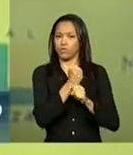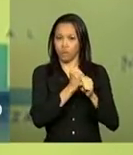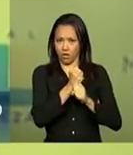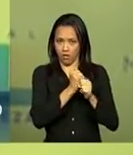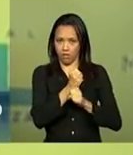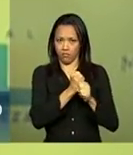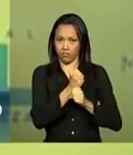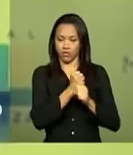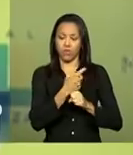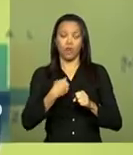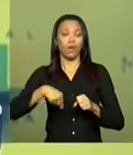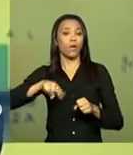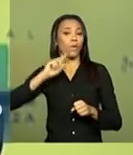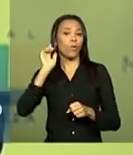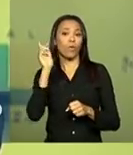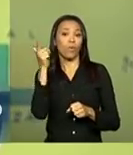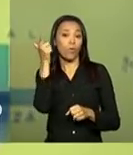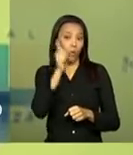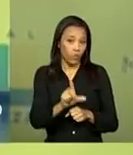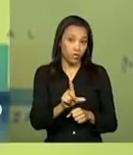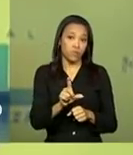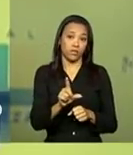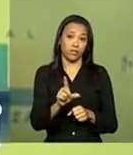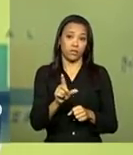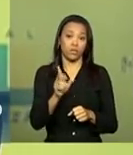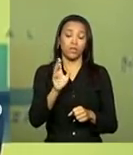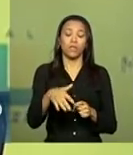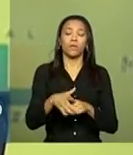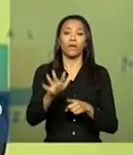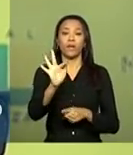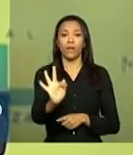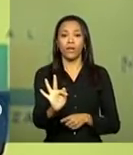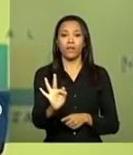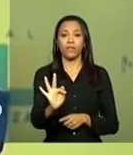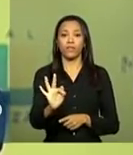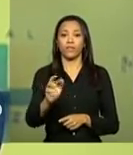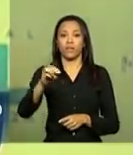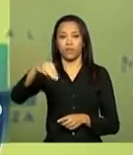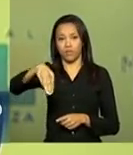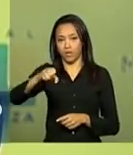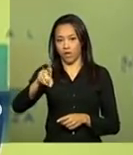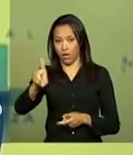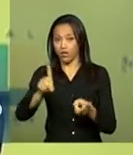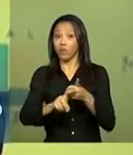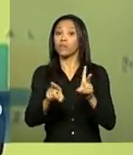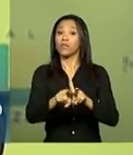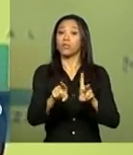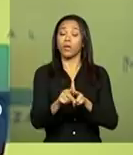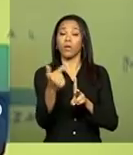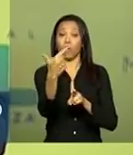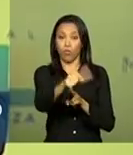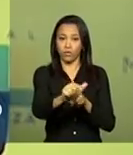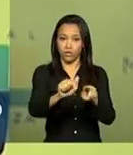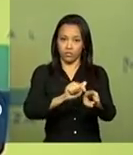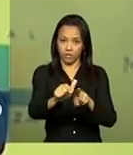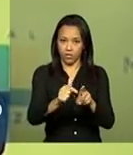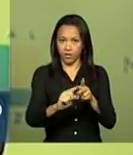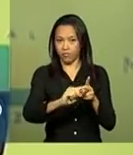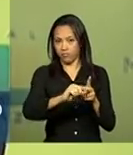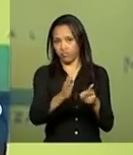consegui ter uma passagem pela presidência do FNDE, tem uma passagem pela Secretaria Executiva durante muitos anos e